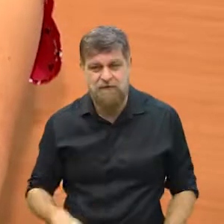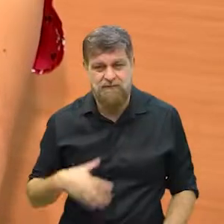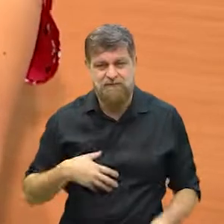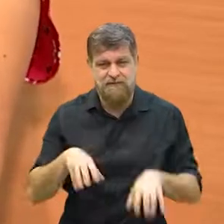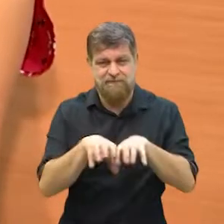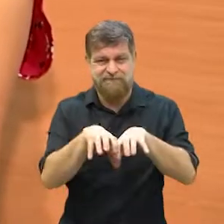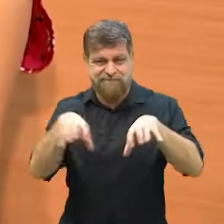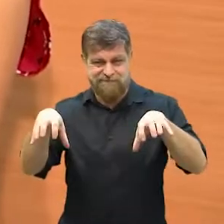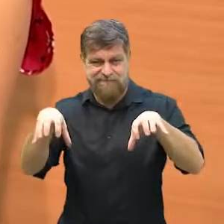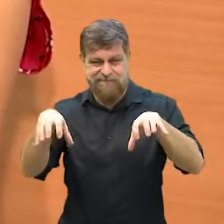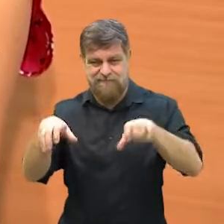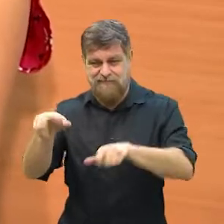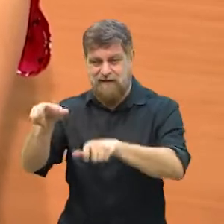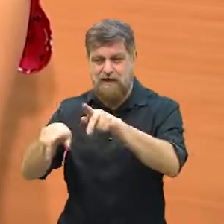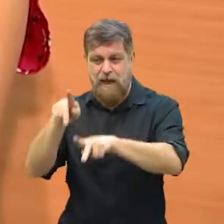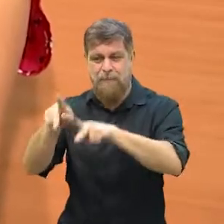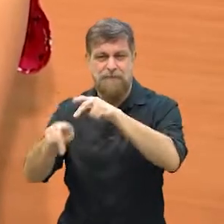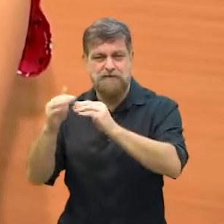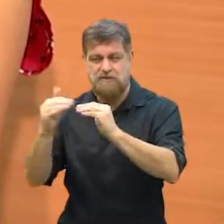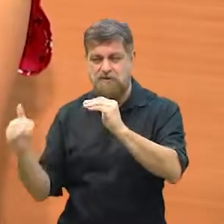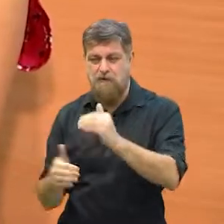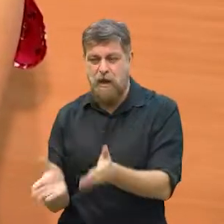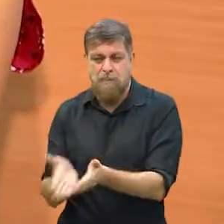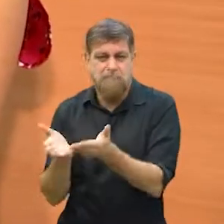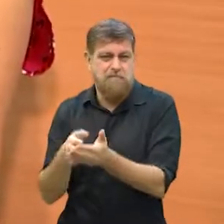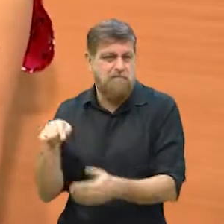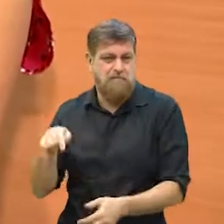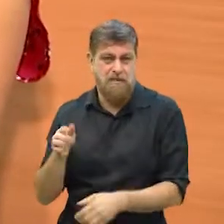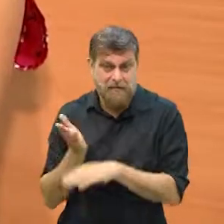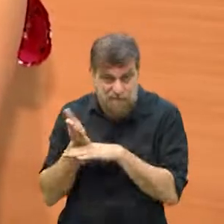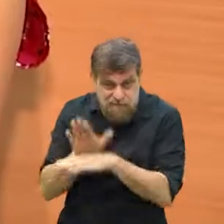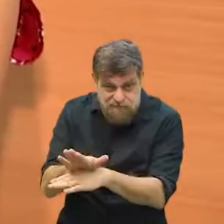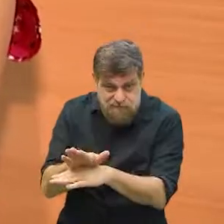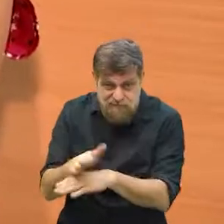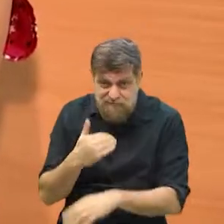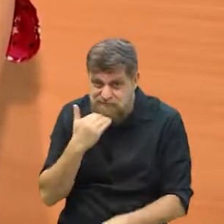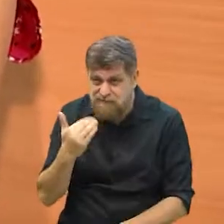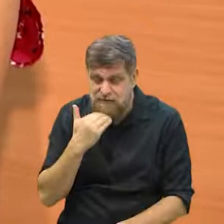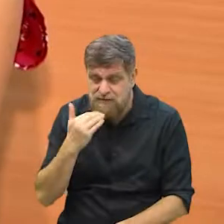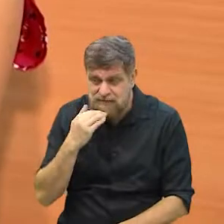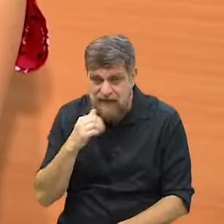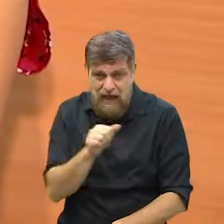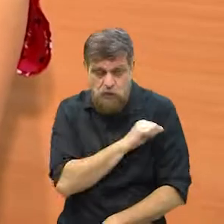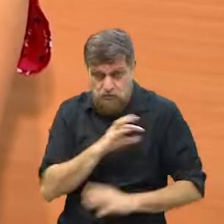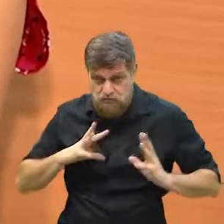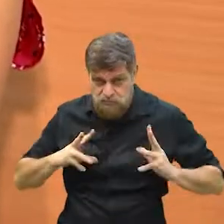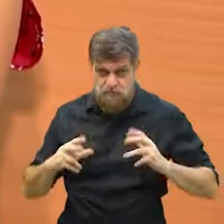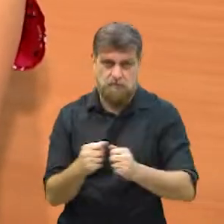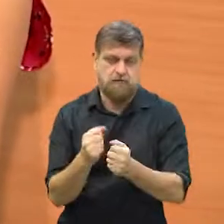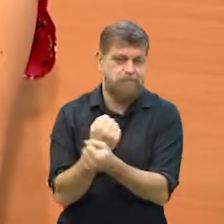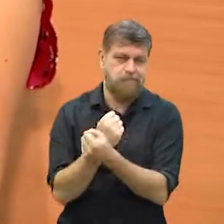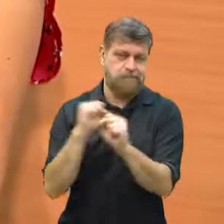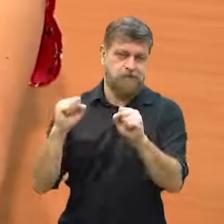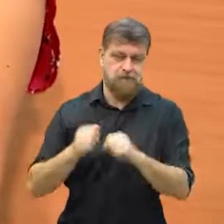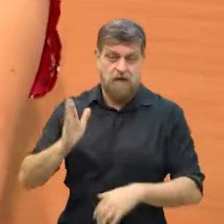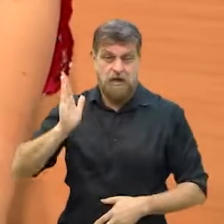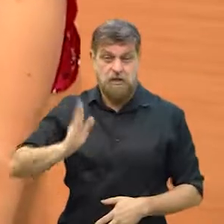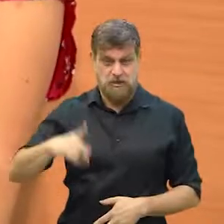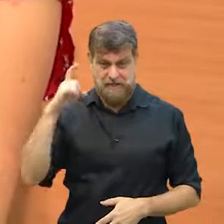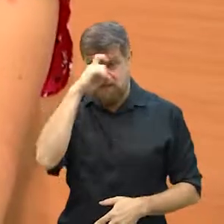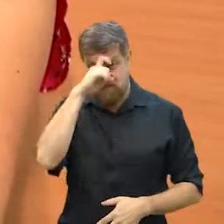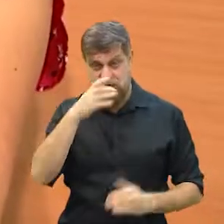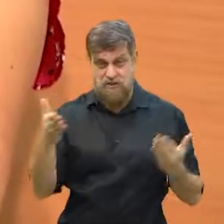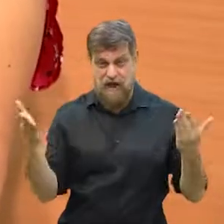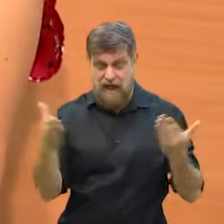bastante segregada, né, do ponto de vista da política municipal, porque não conseguiu dar conta do conjunto dos alunos. Se essa dificuldade